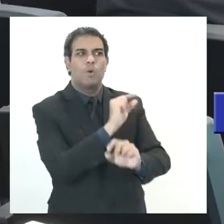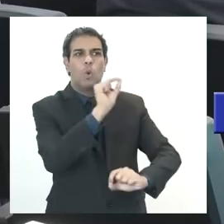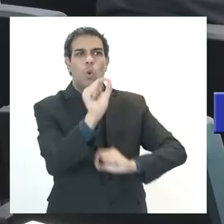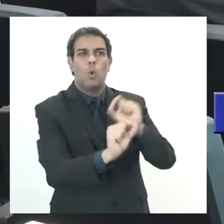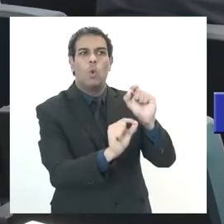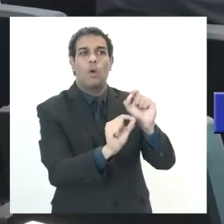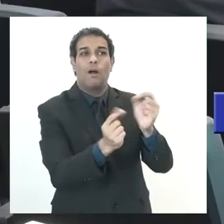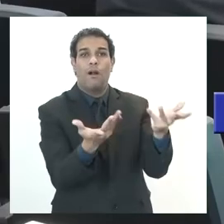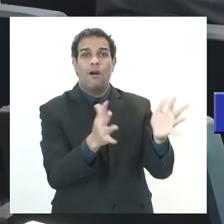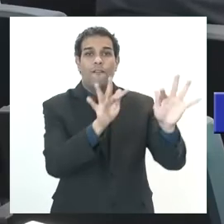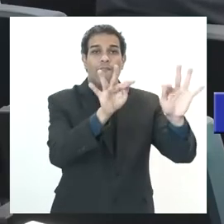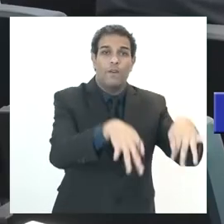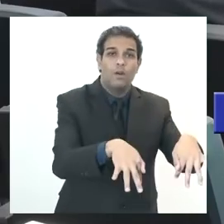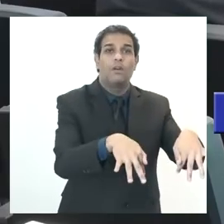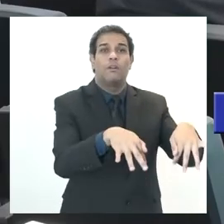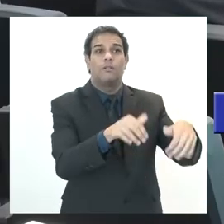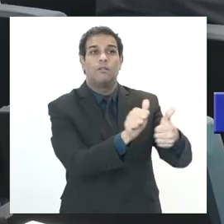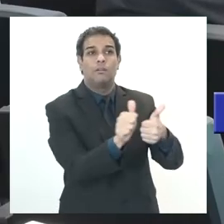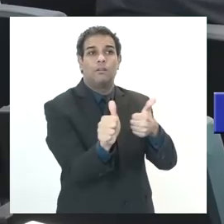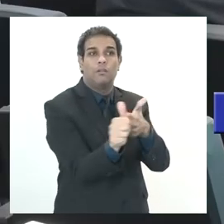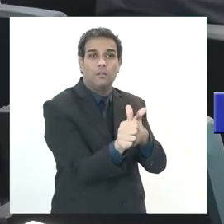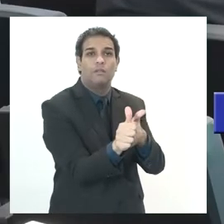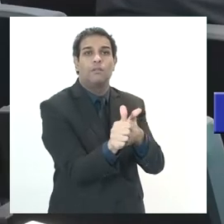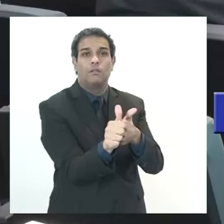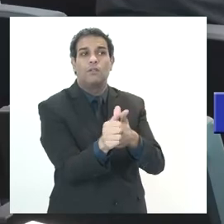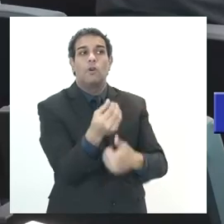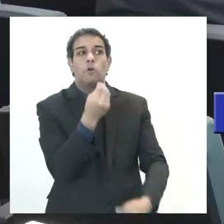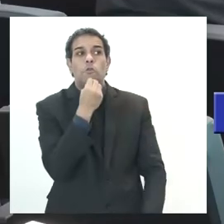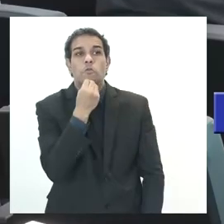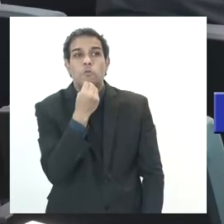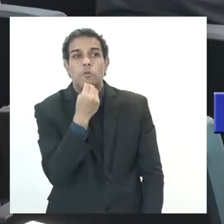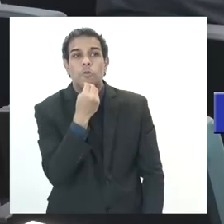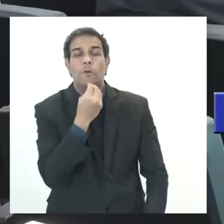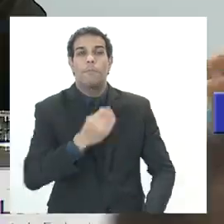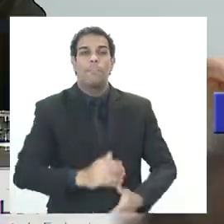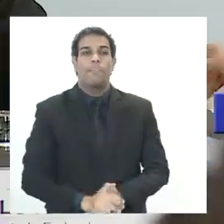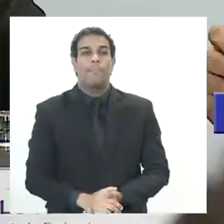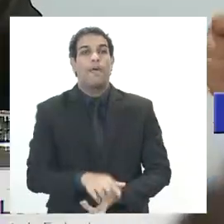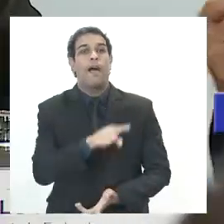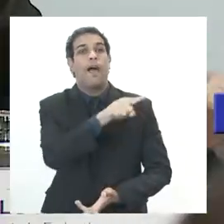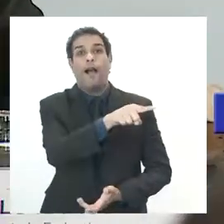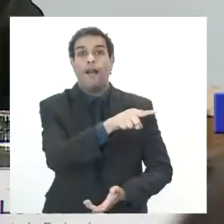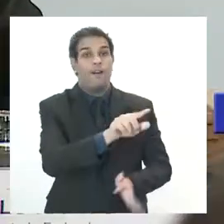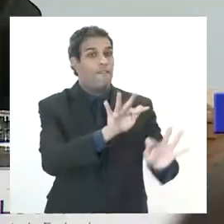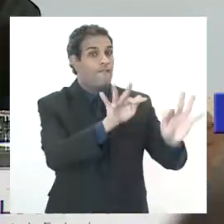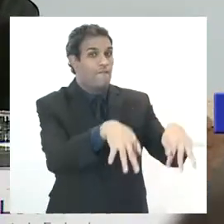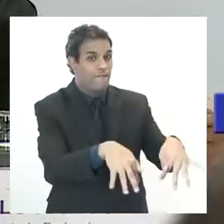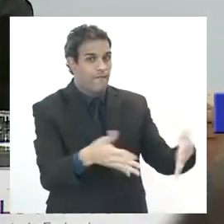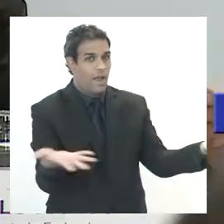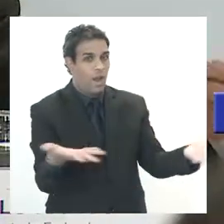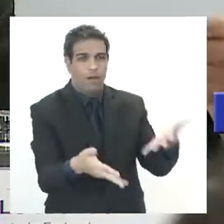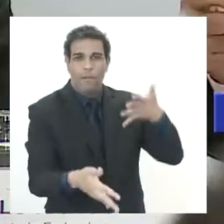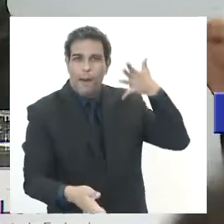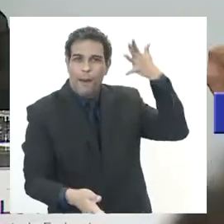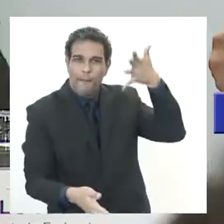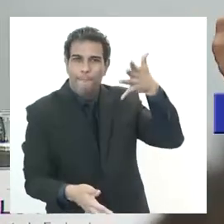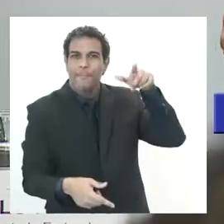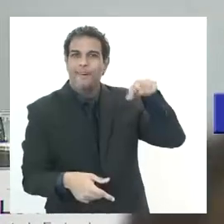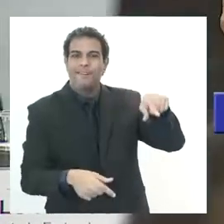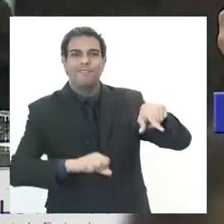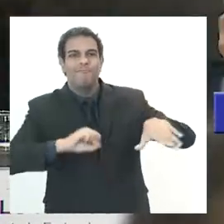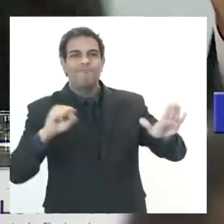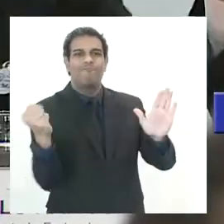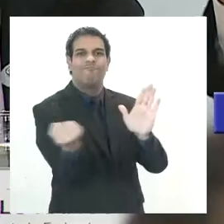participante da manhã e obviamente o microfone vai ser a última participante da manhã com